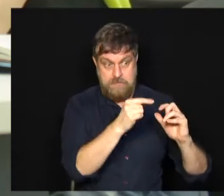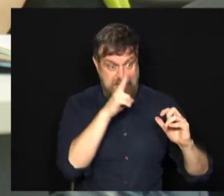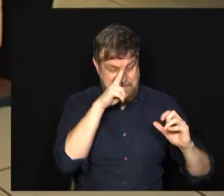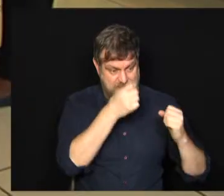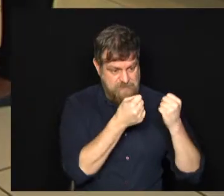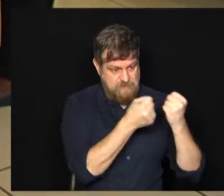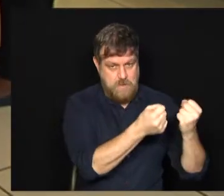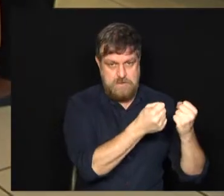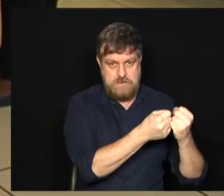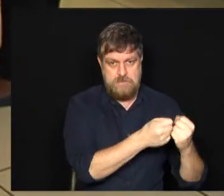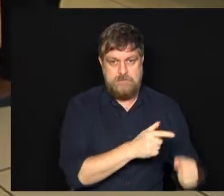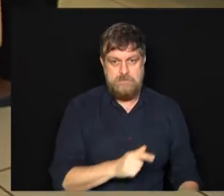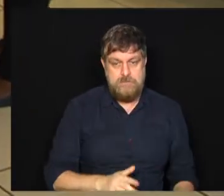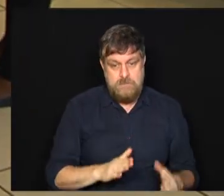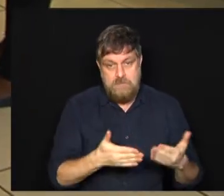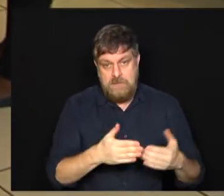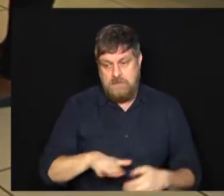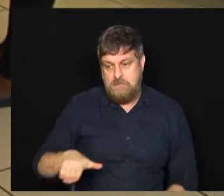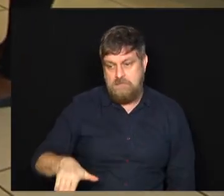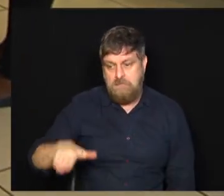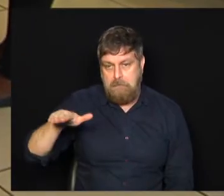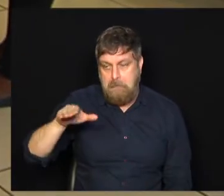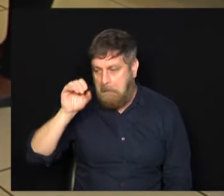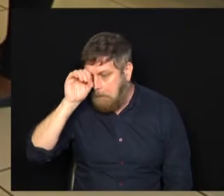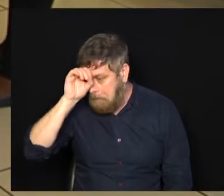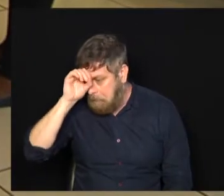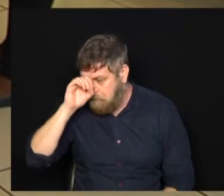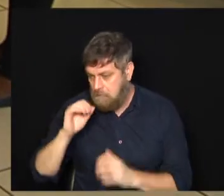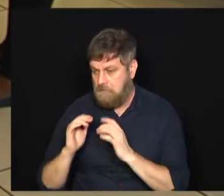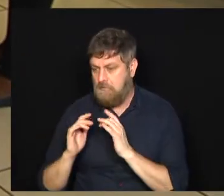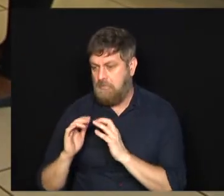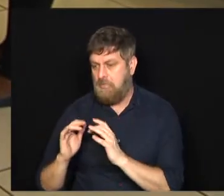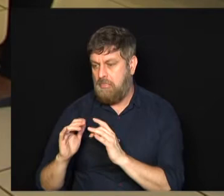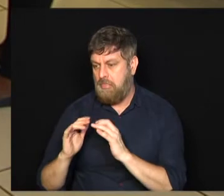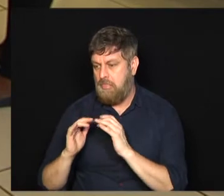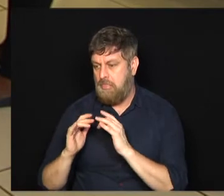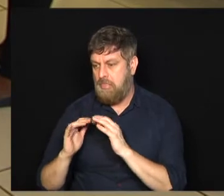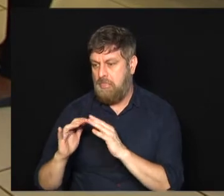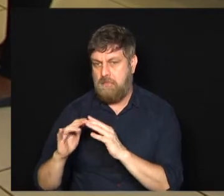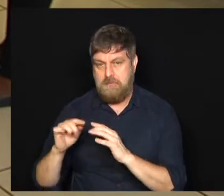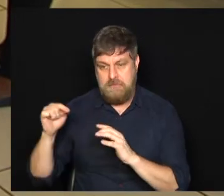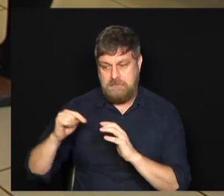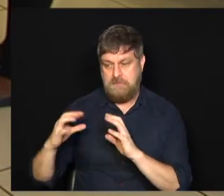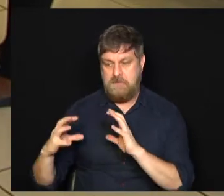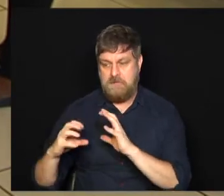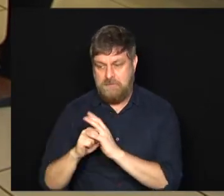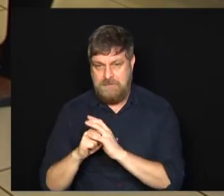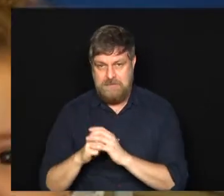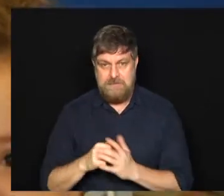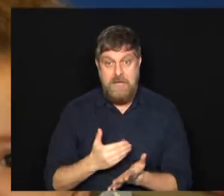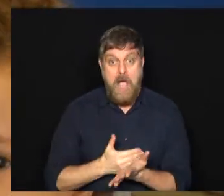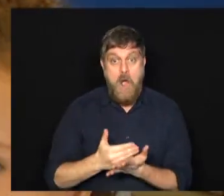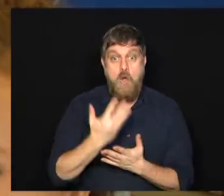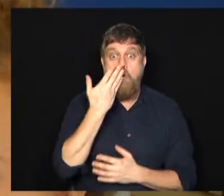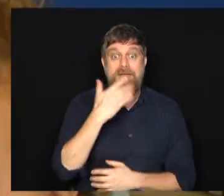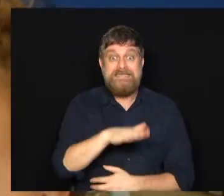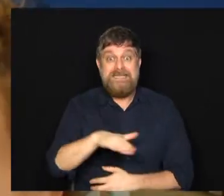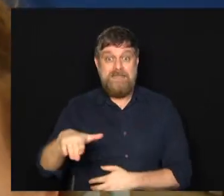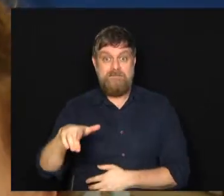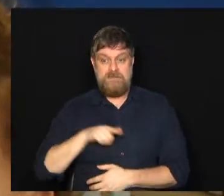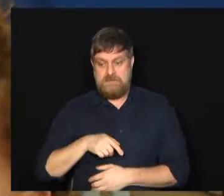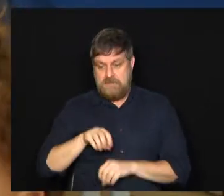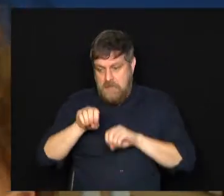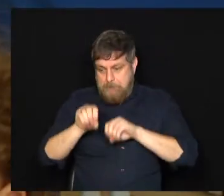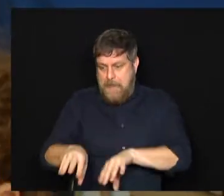cérebro, né? Então, a prevenção do Alzheimer começa lá na infância,